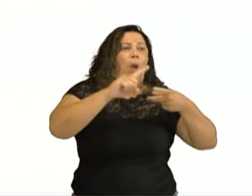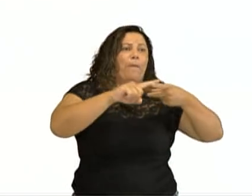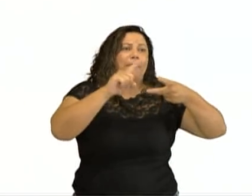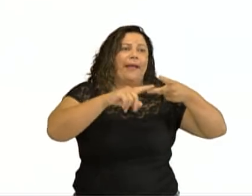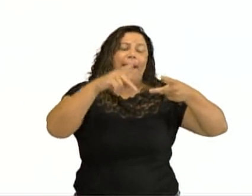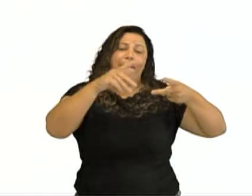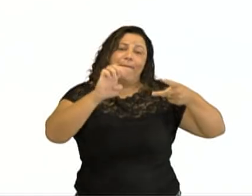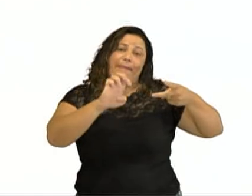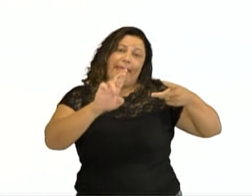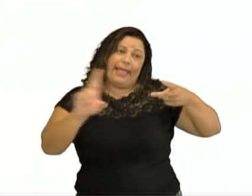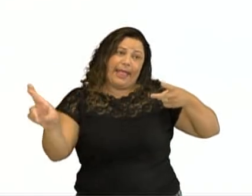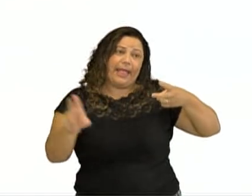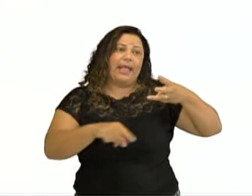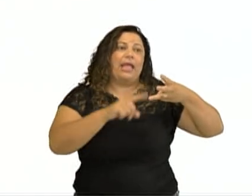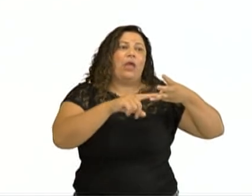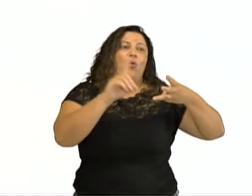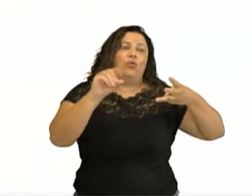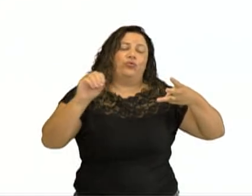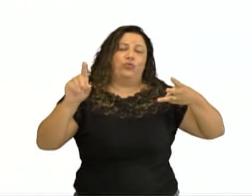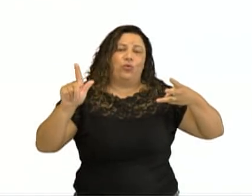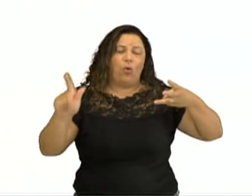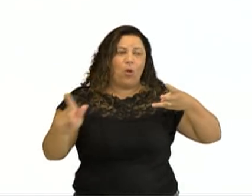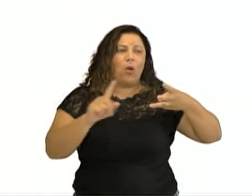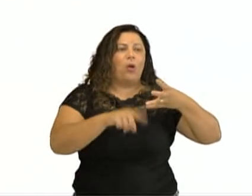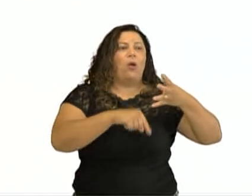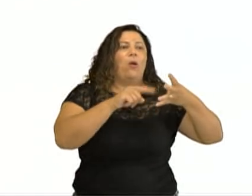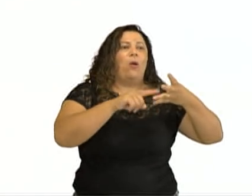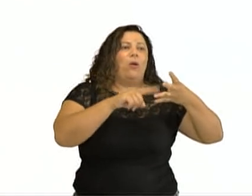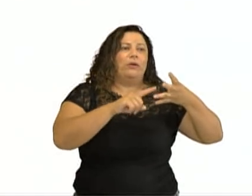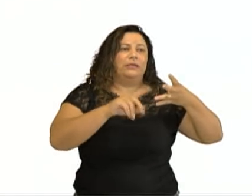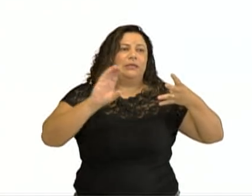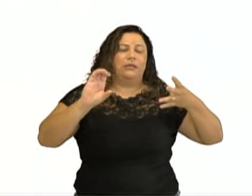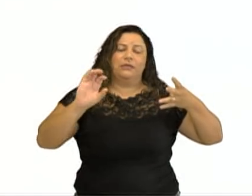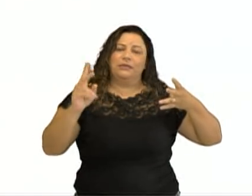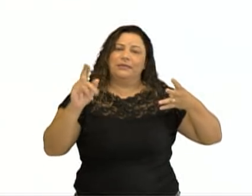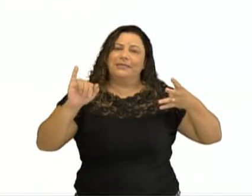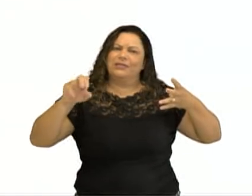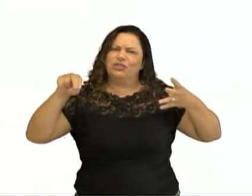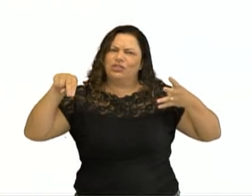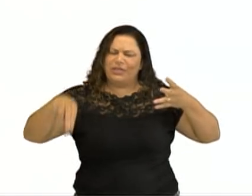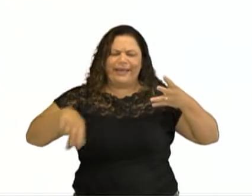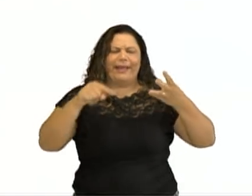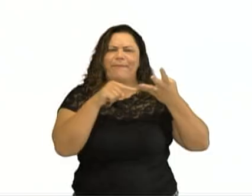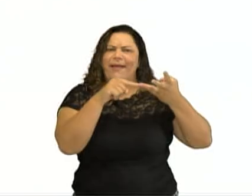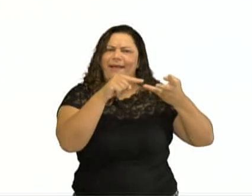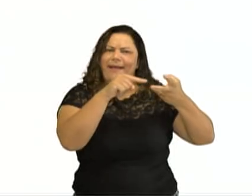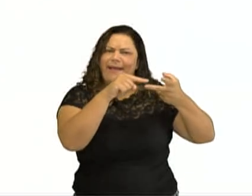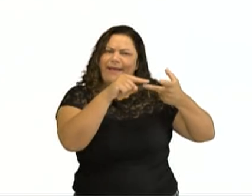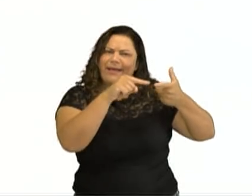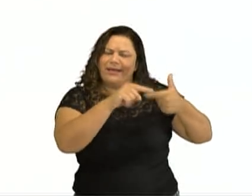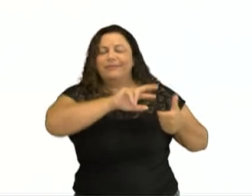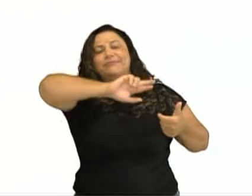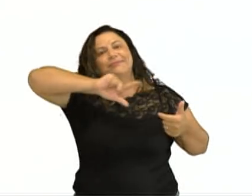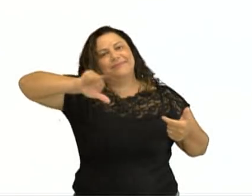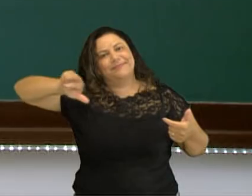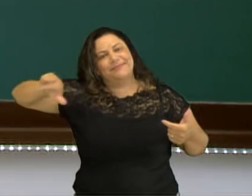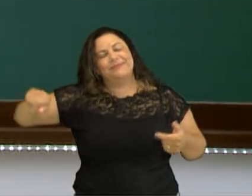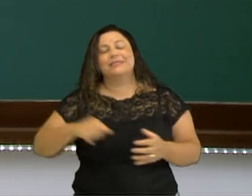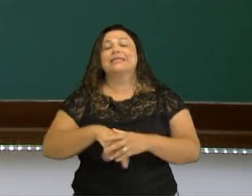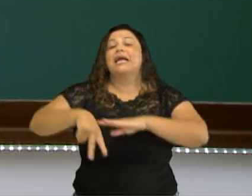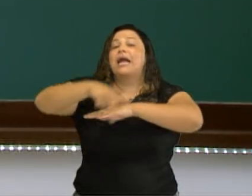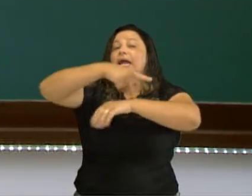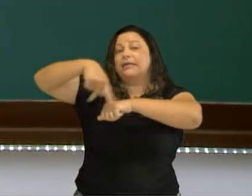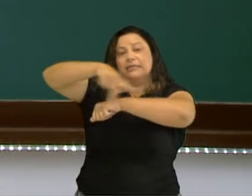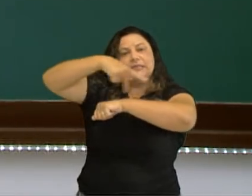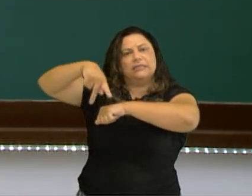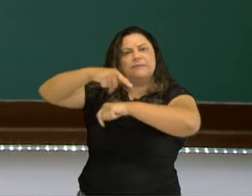dog, cane, chain, hund, hundo e vários outros nomes, gente. Cada país vai ter